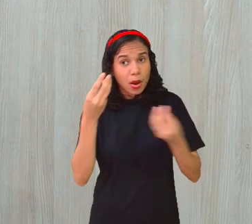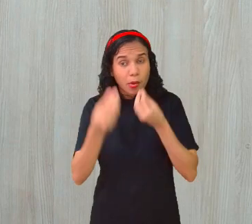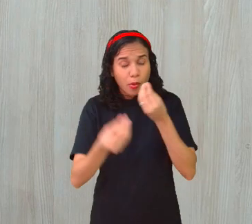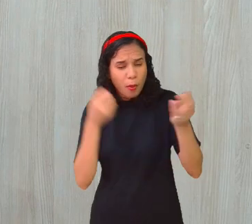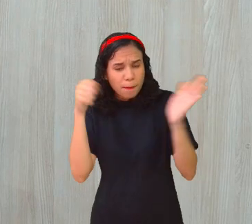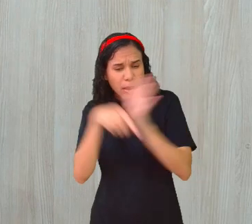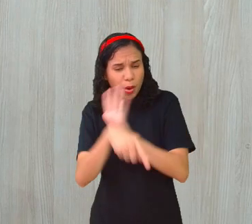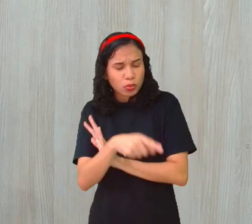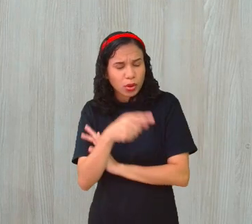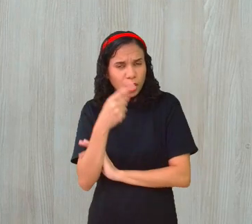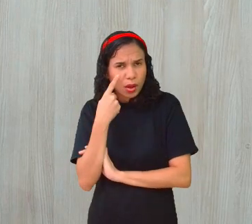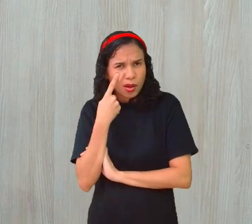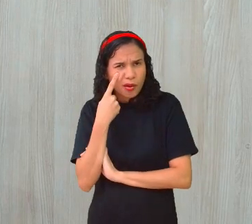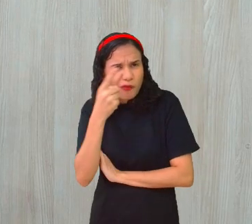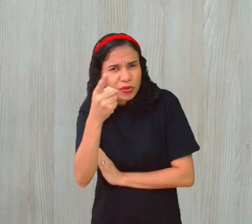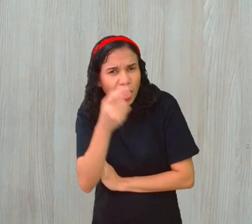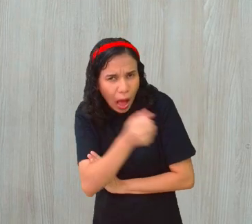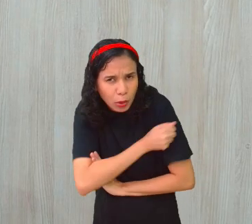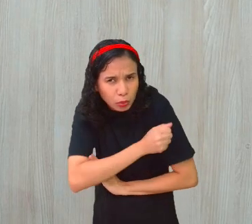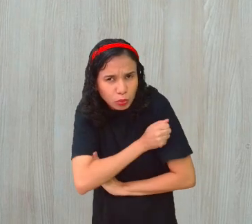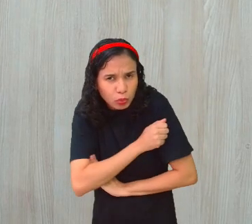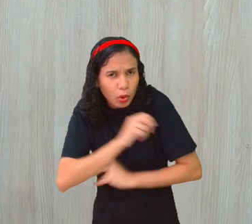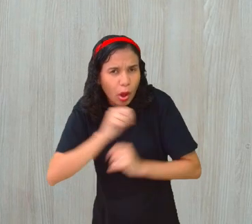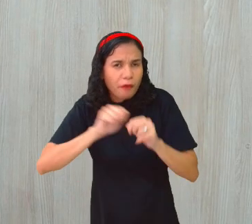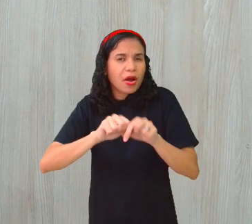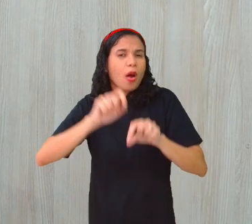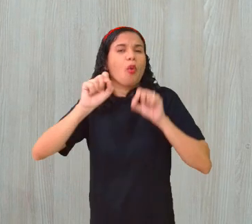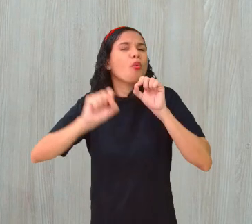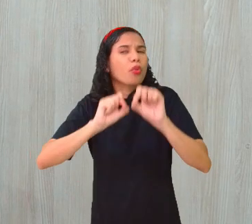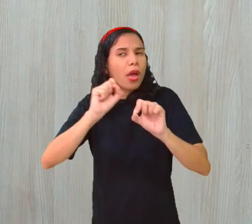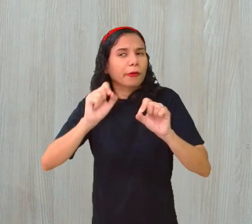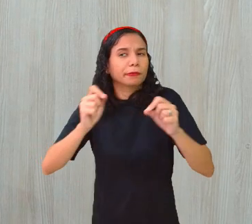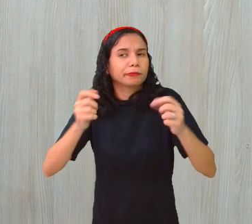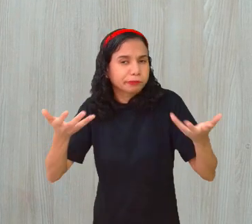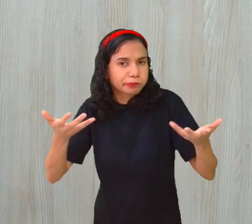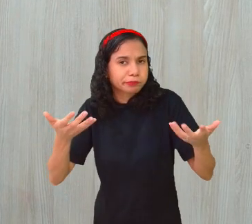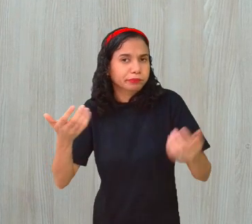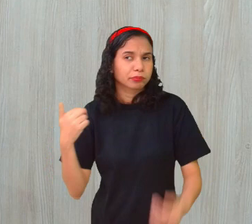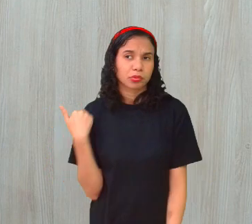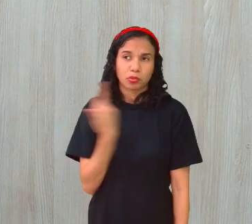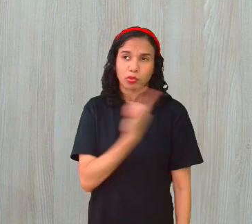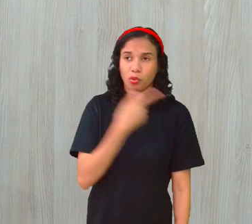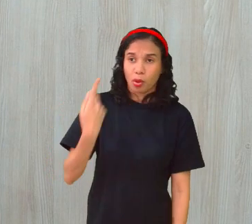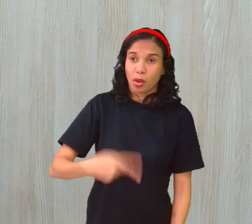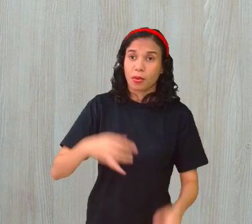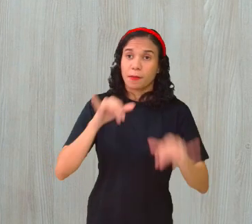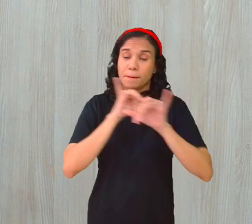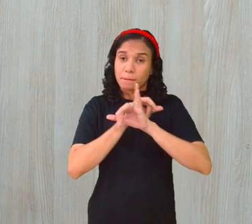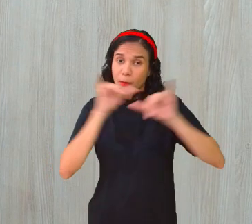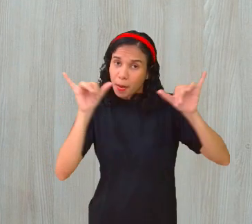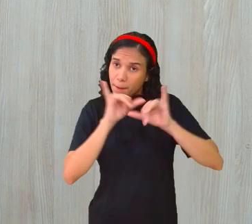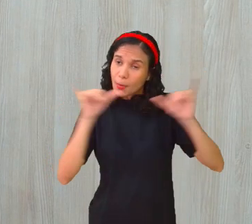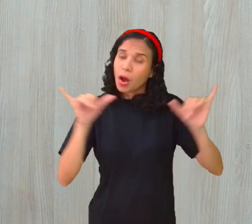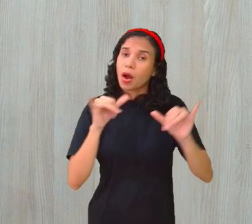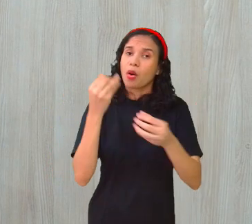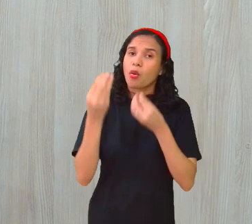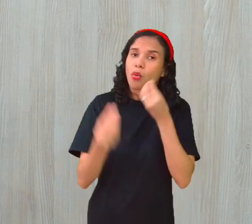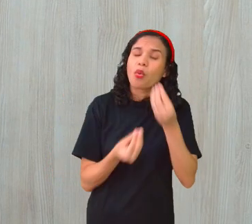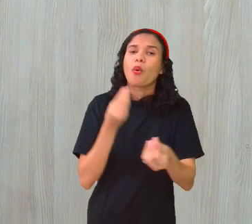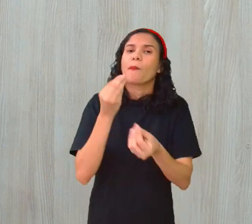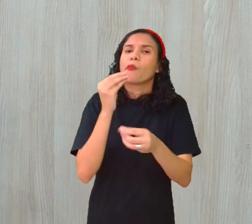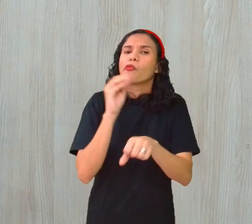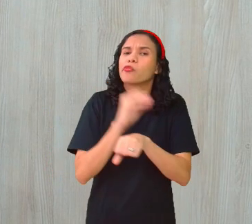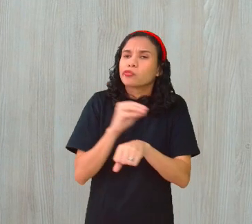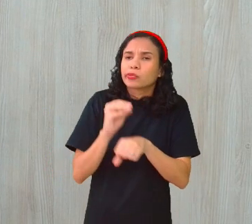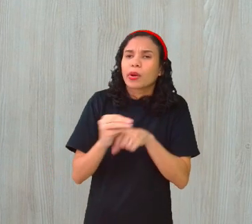questionamento é, e você, meu aluno, o que é que está fazendo? Não é? Nós estamos aqui nessa campanha de divulgação, de cuidar, de